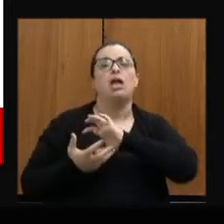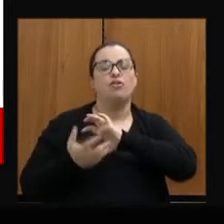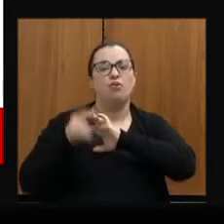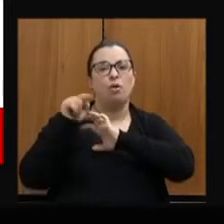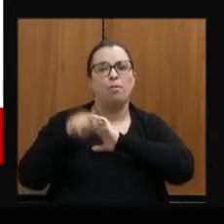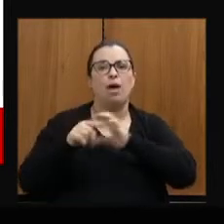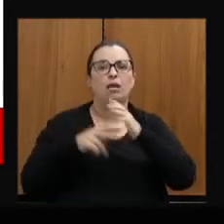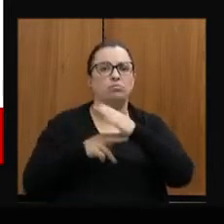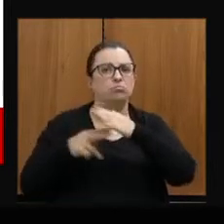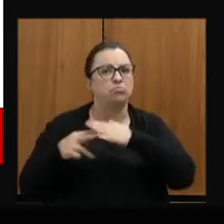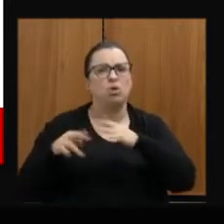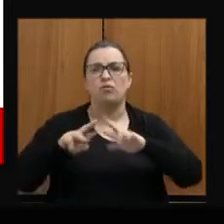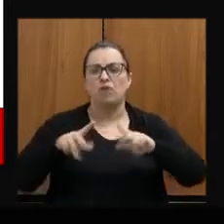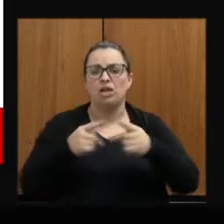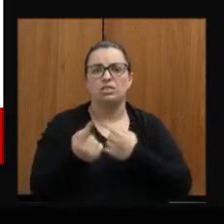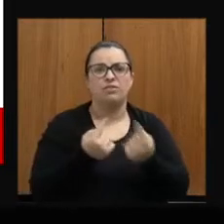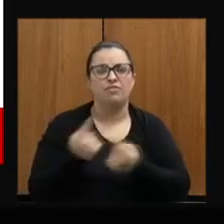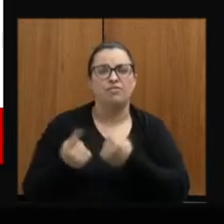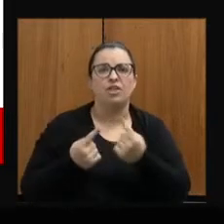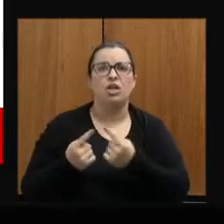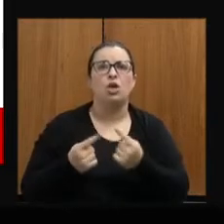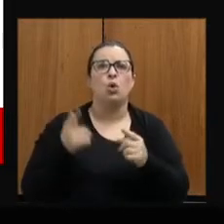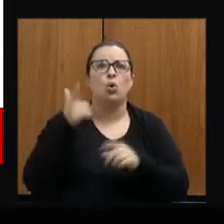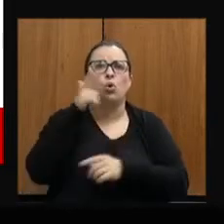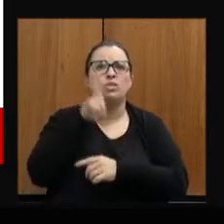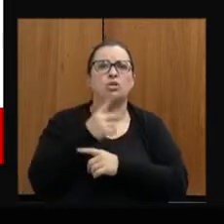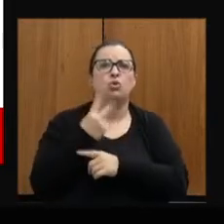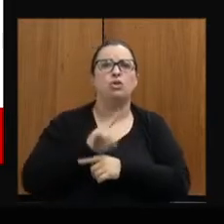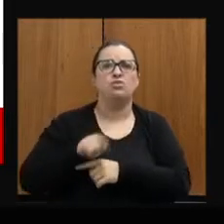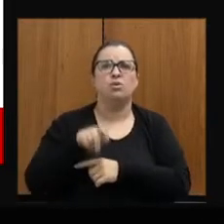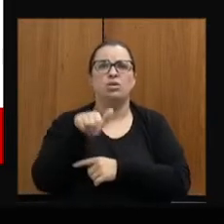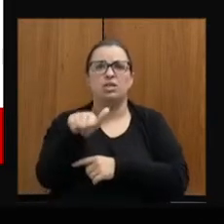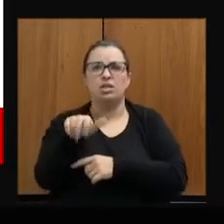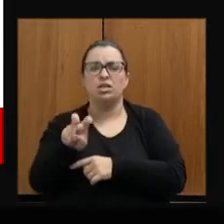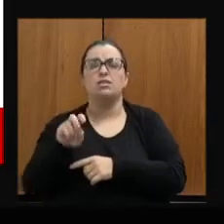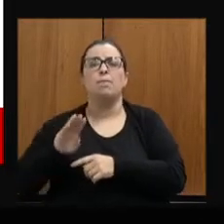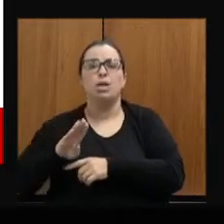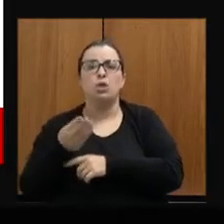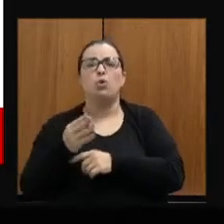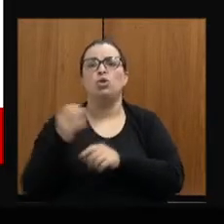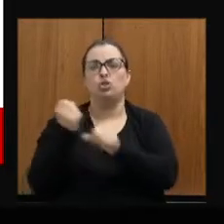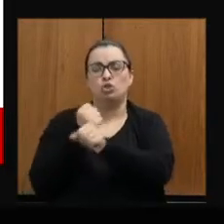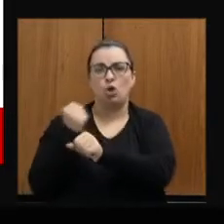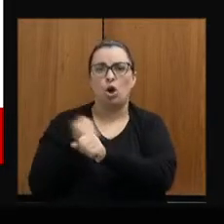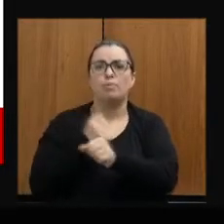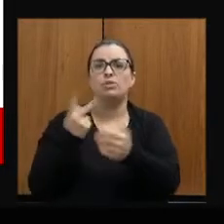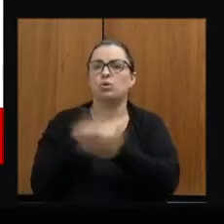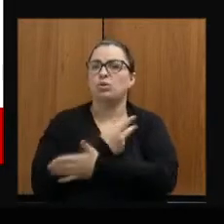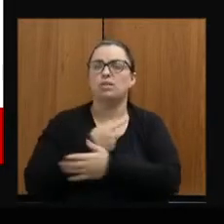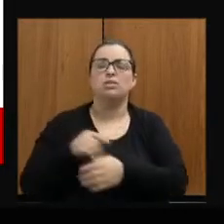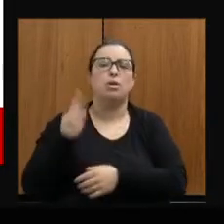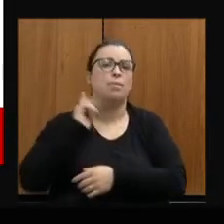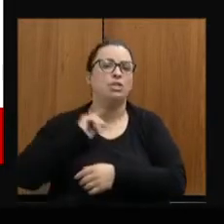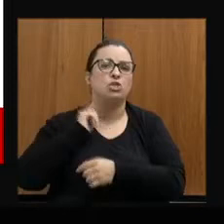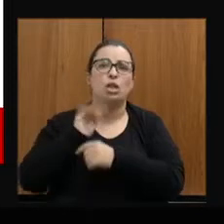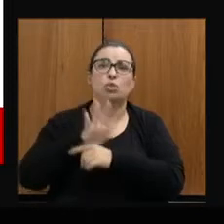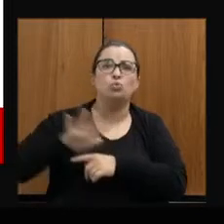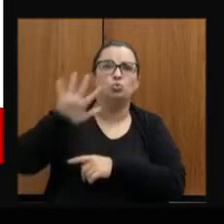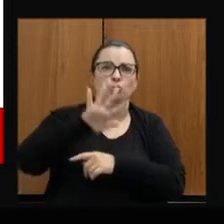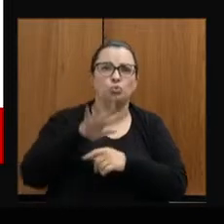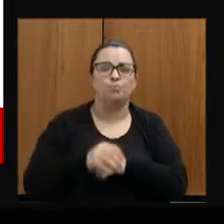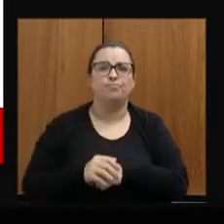milhões de reais obras em todas as regiões do estado com relação à recuperação as